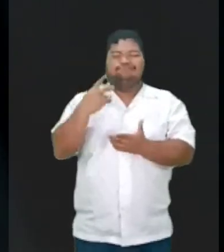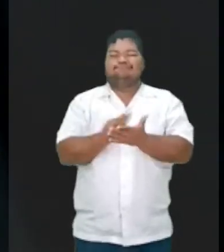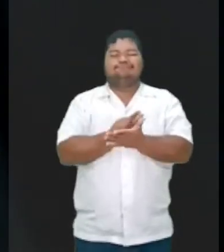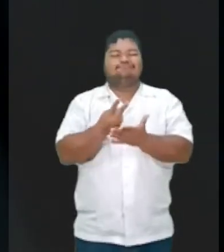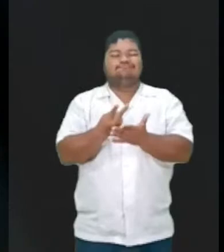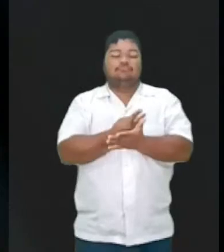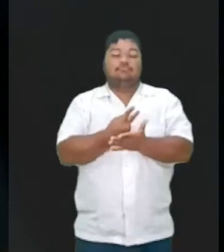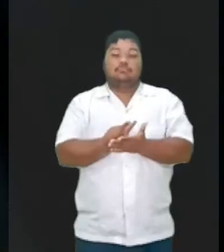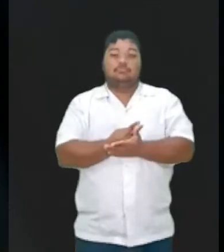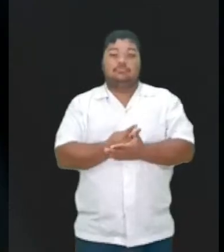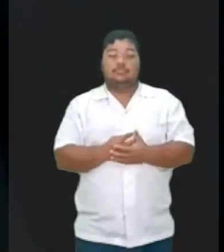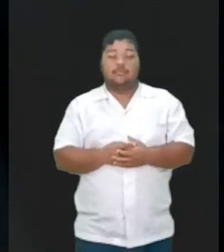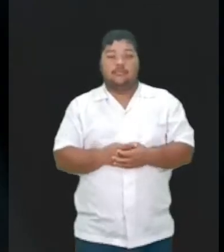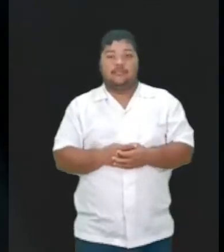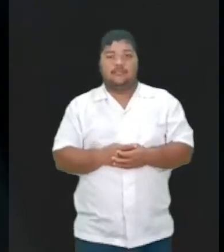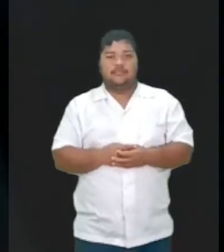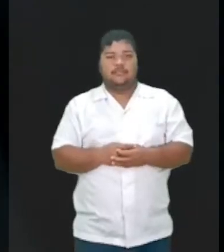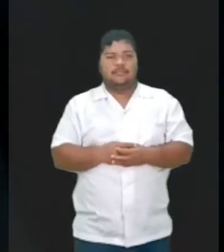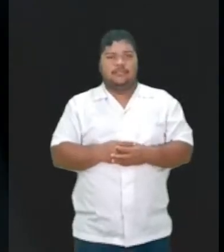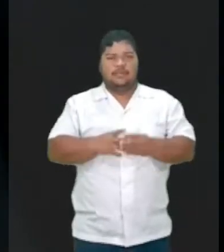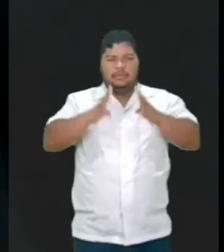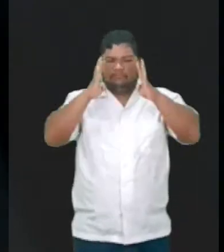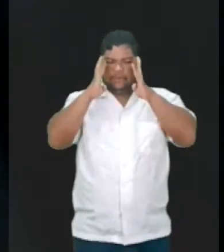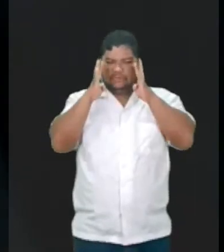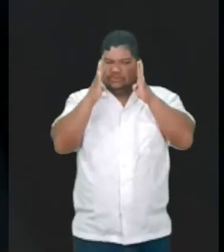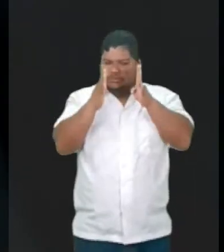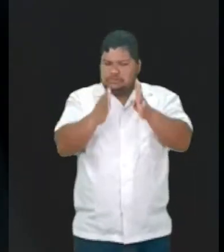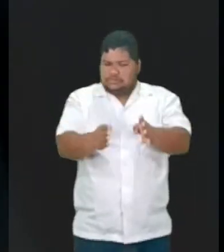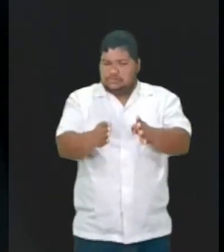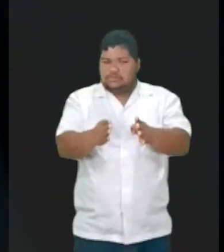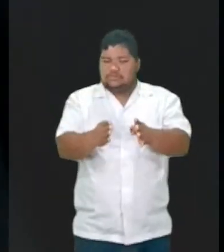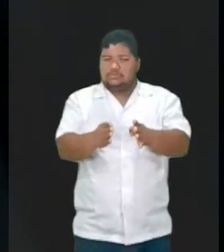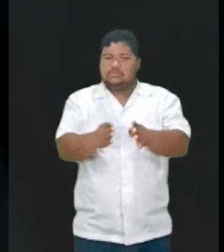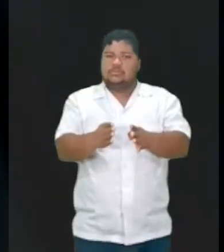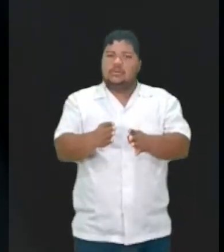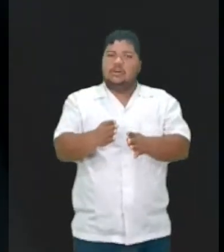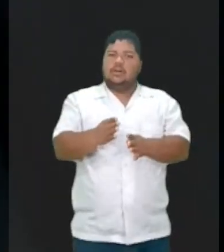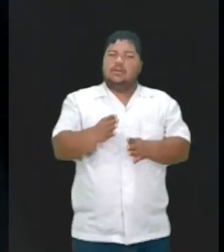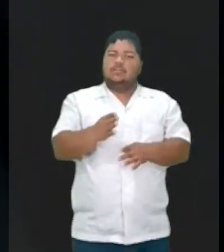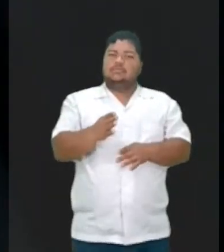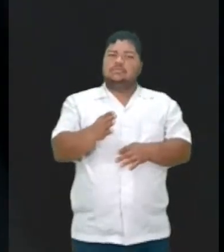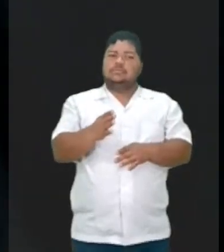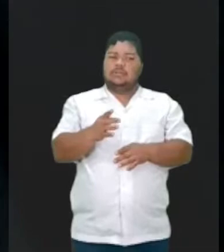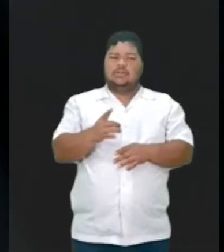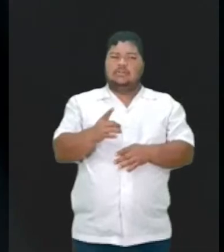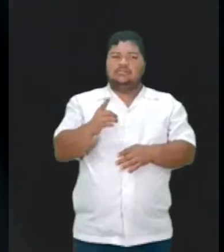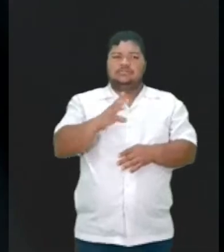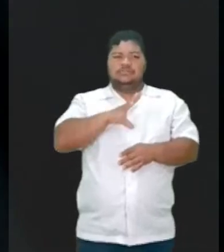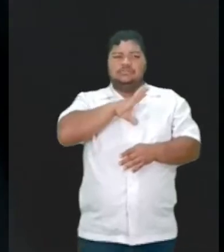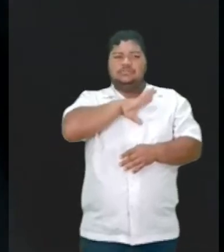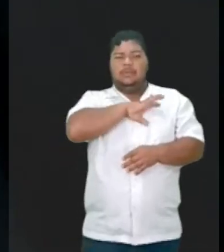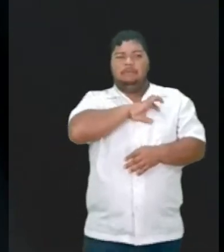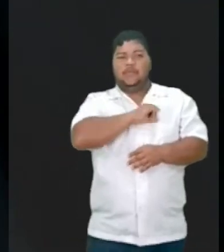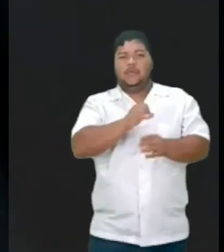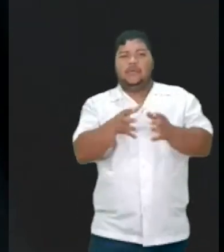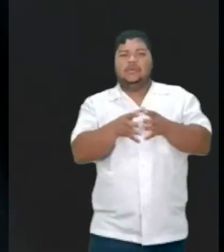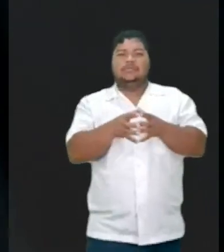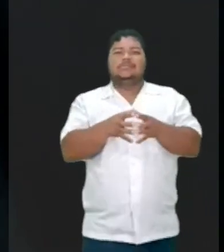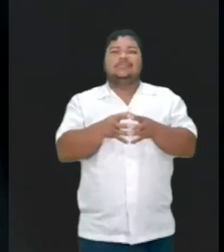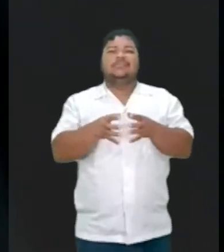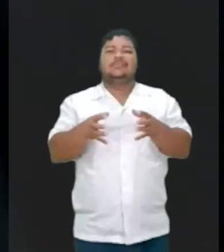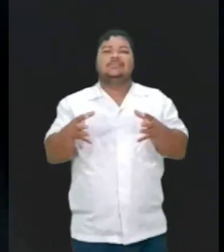E muito direcionado a respeito desse amor grandioso de